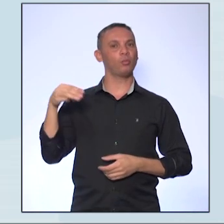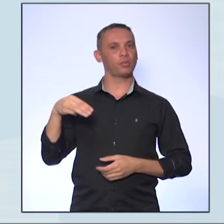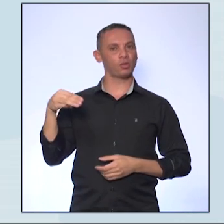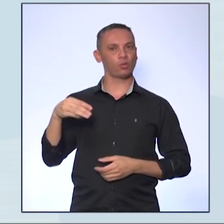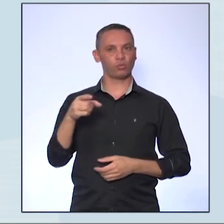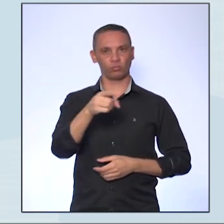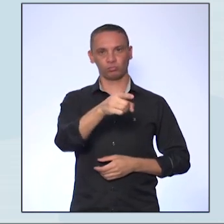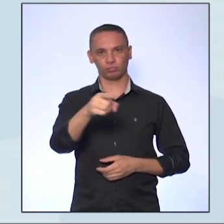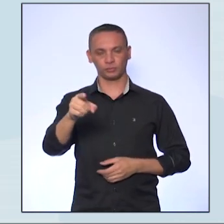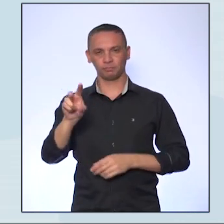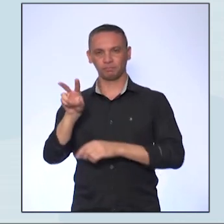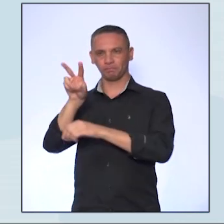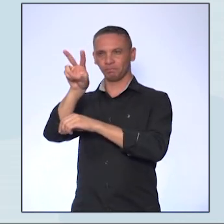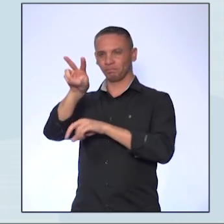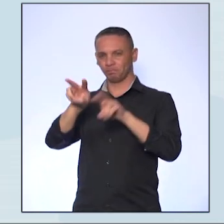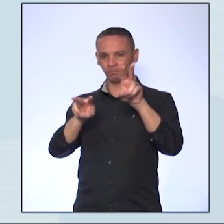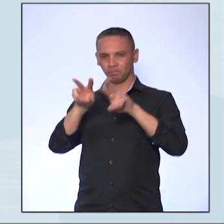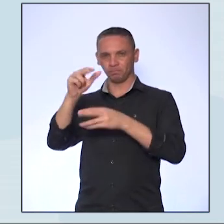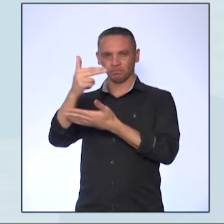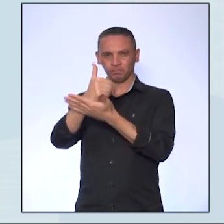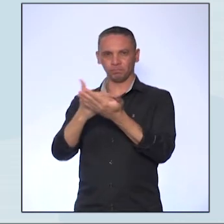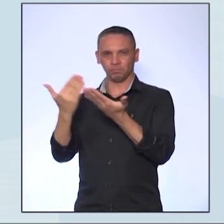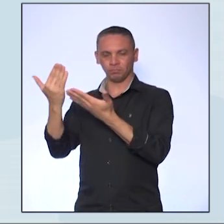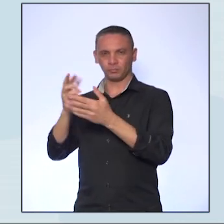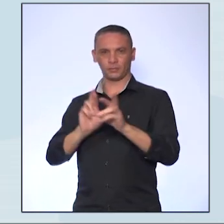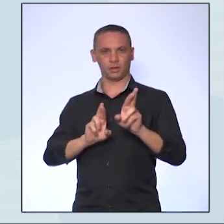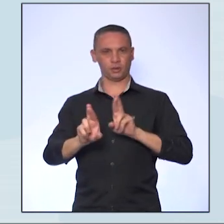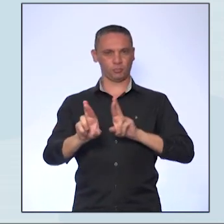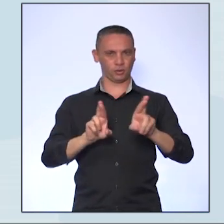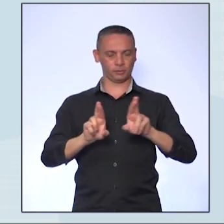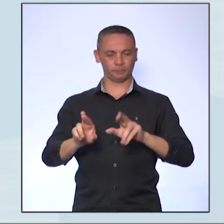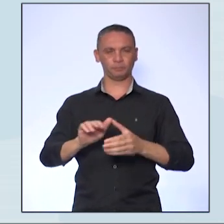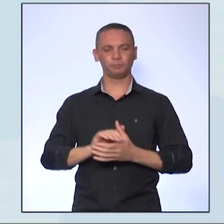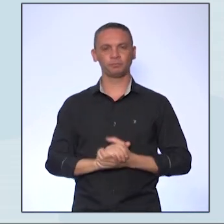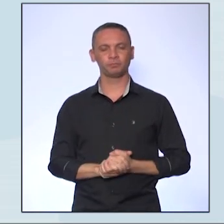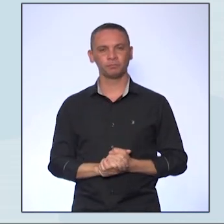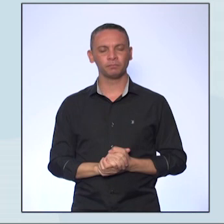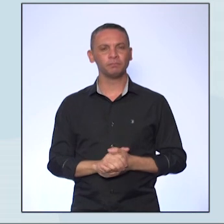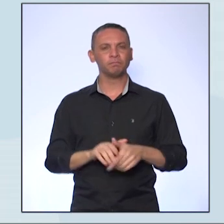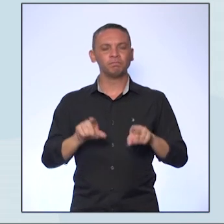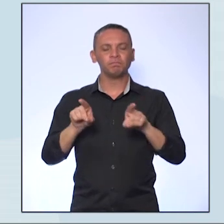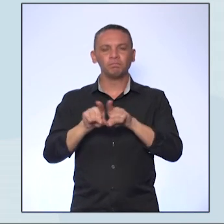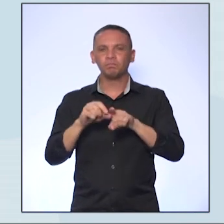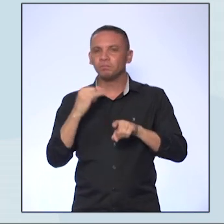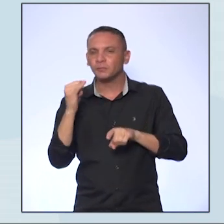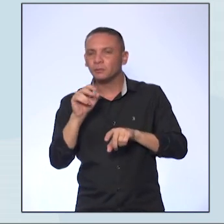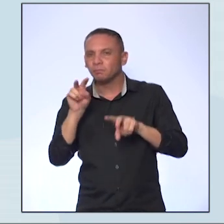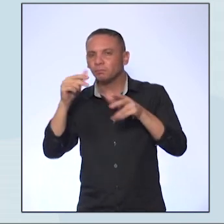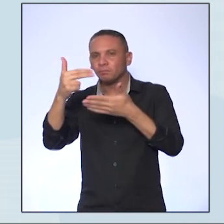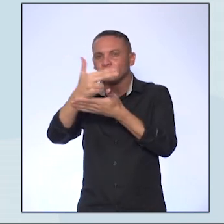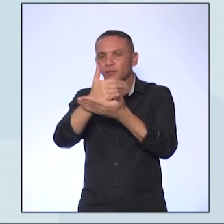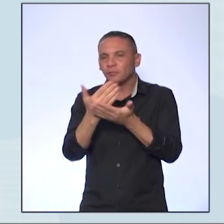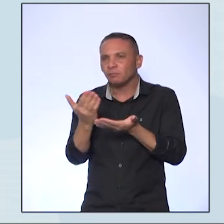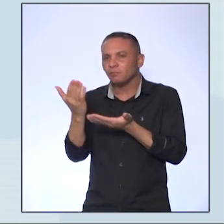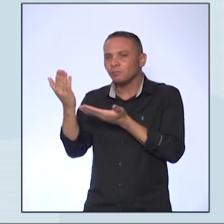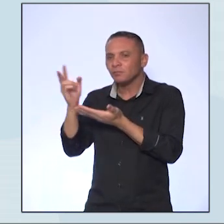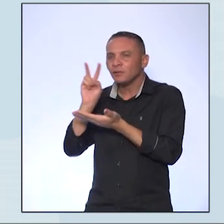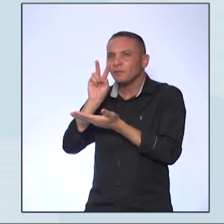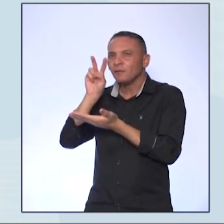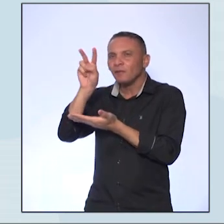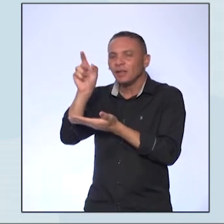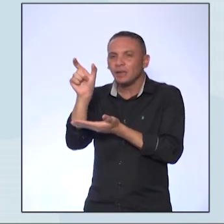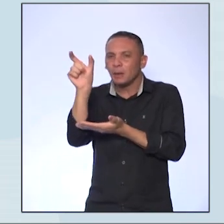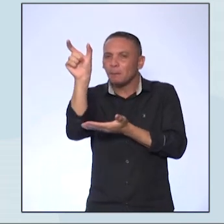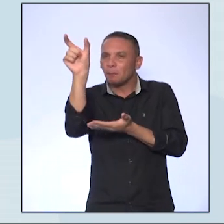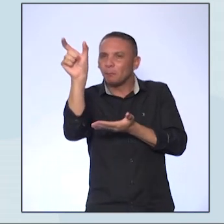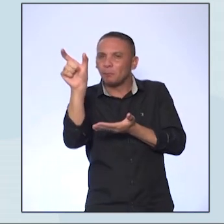você observar isso e responder aqui no chat. Além disso, olha bem ali do lado do personagem